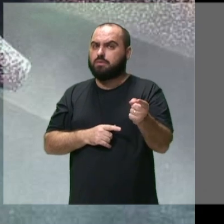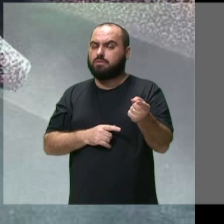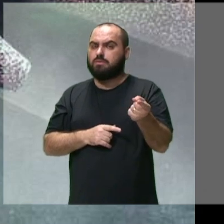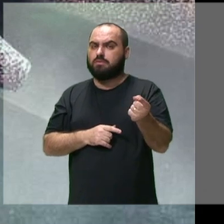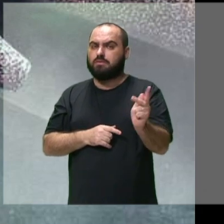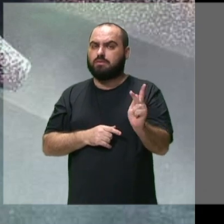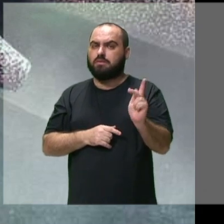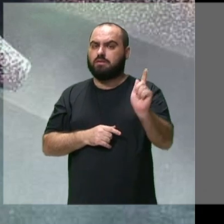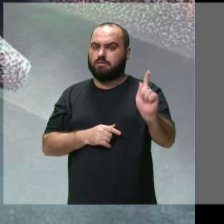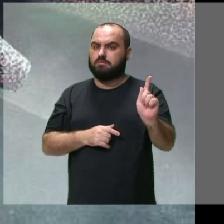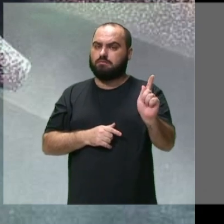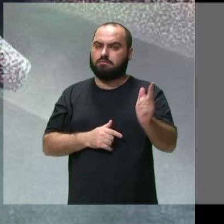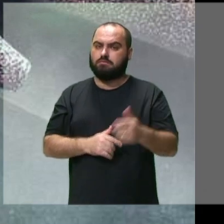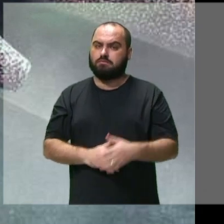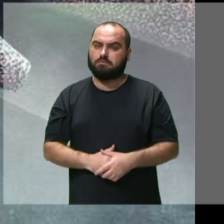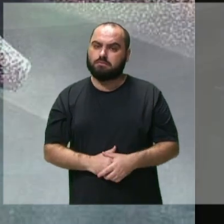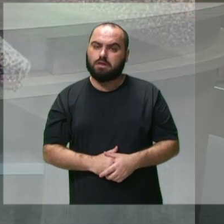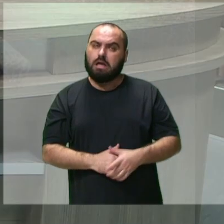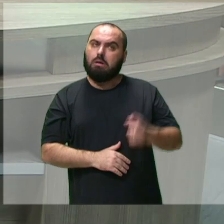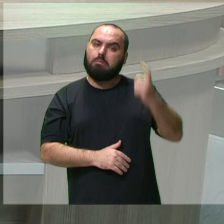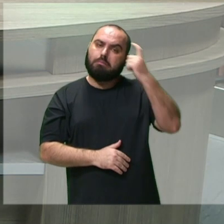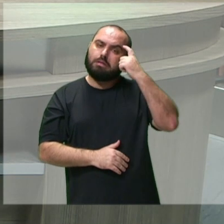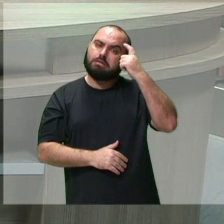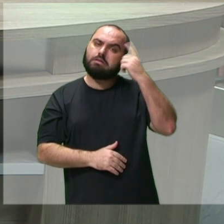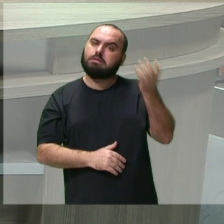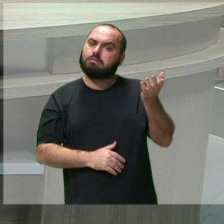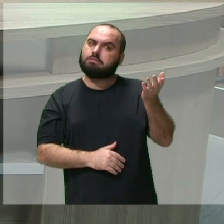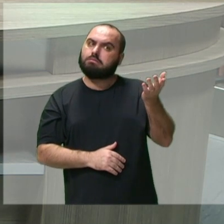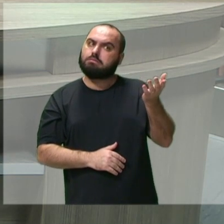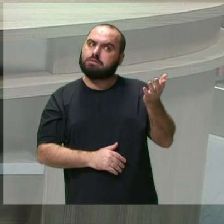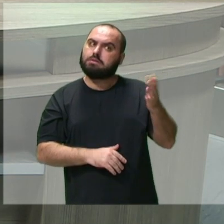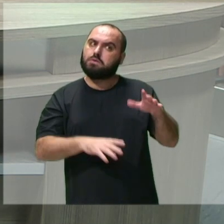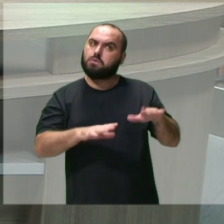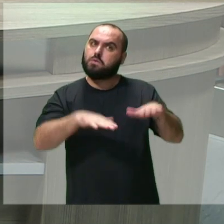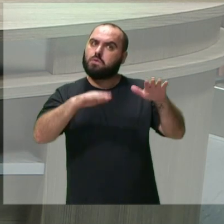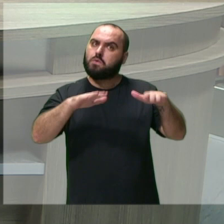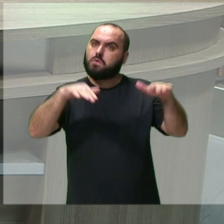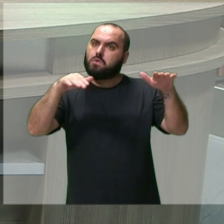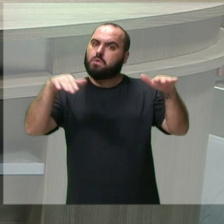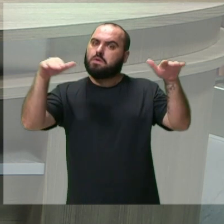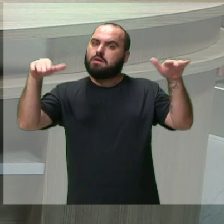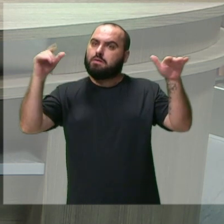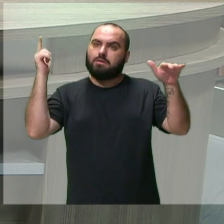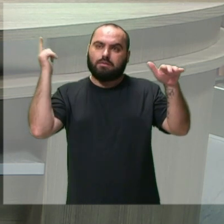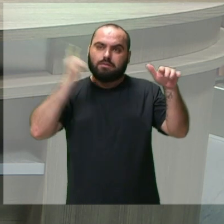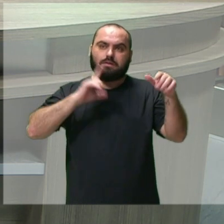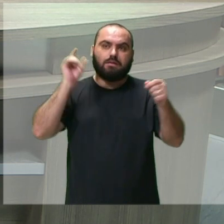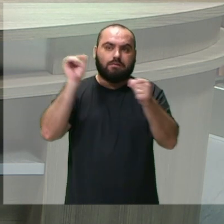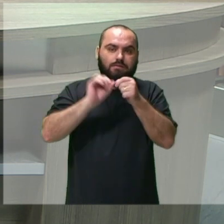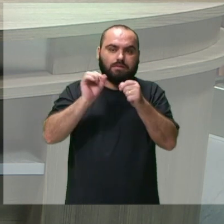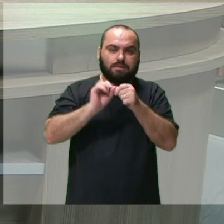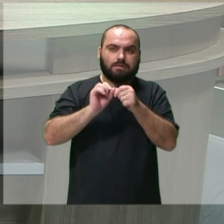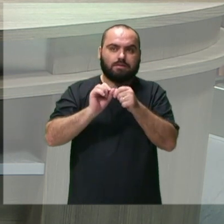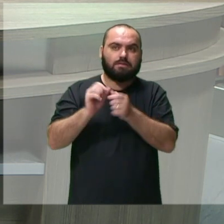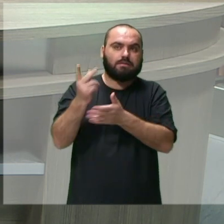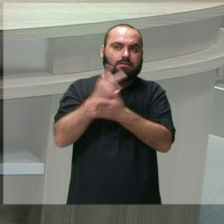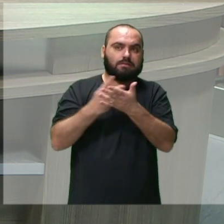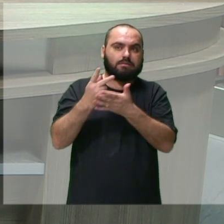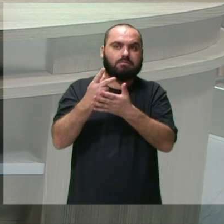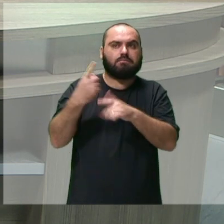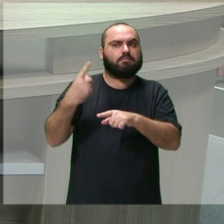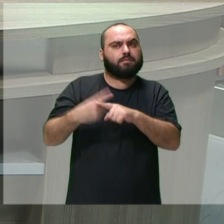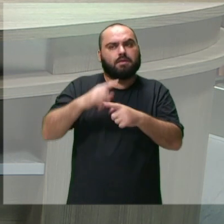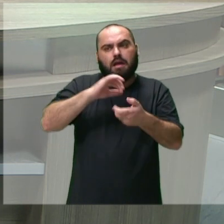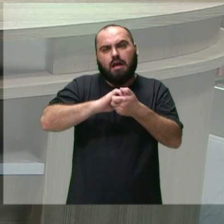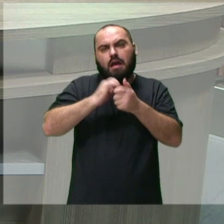essa peça flutuar? Que é essa é a tua proposta, pela arte é porque possível. A arte